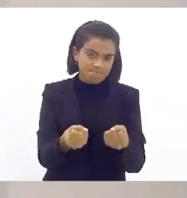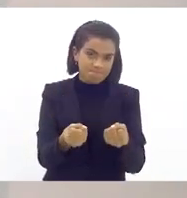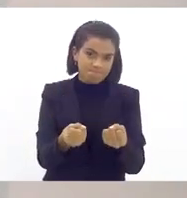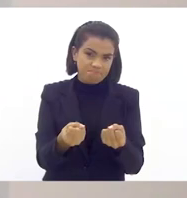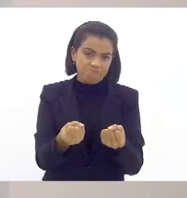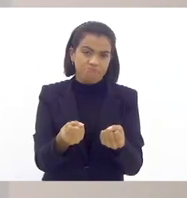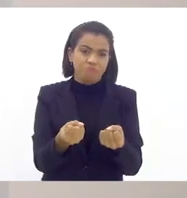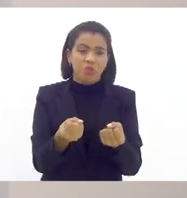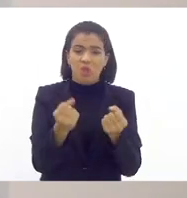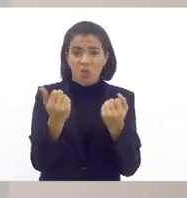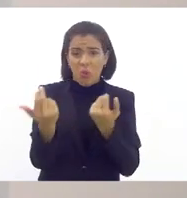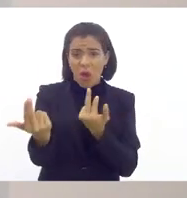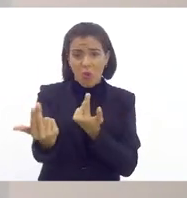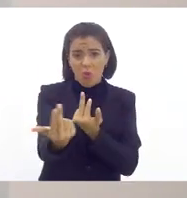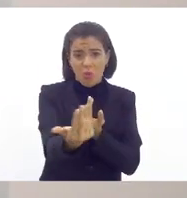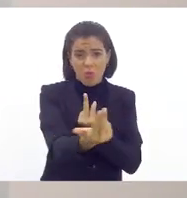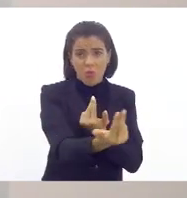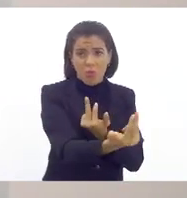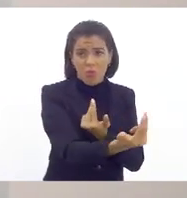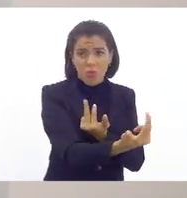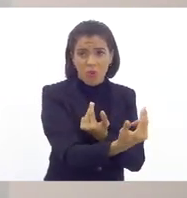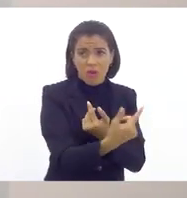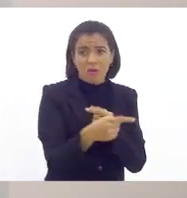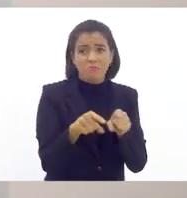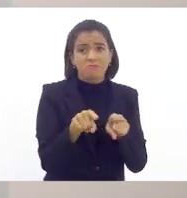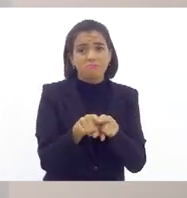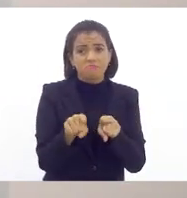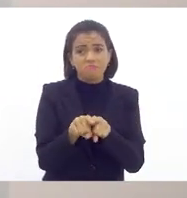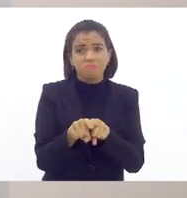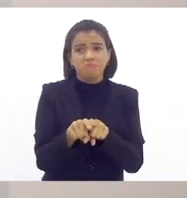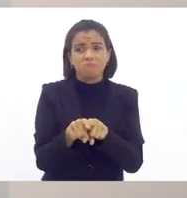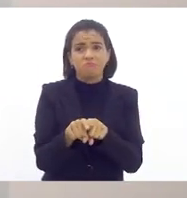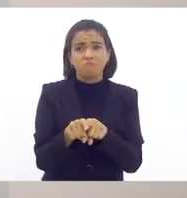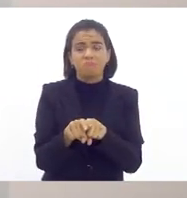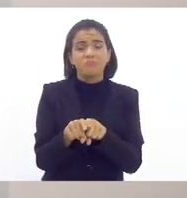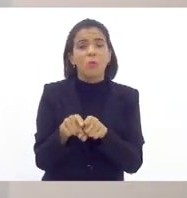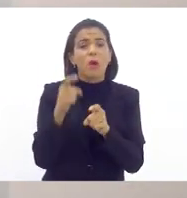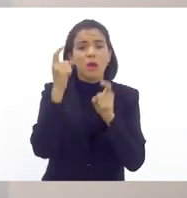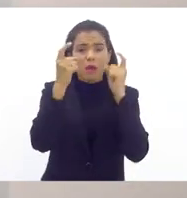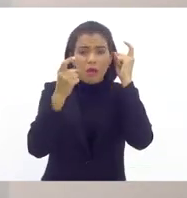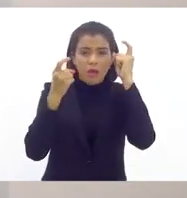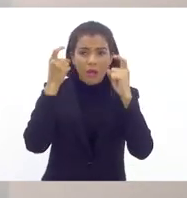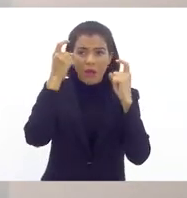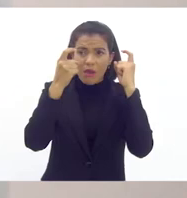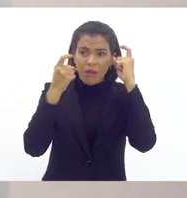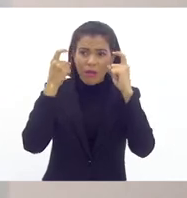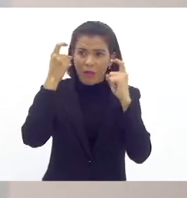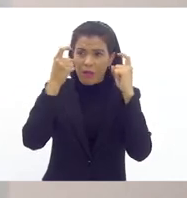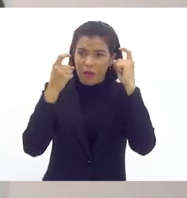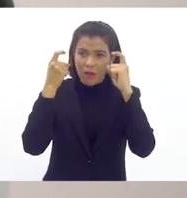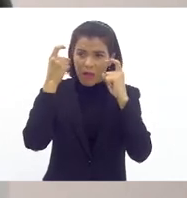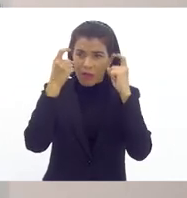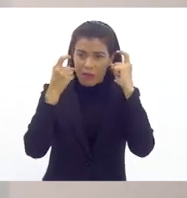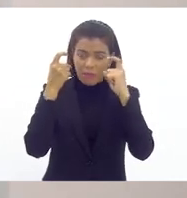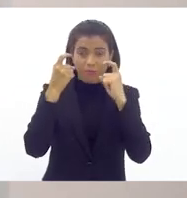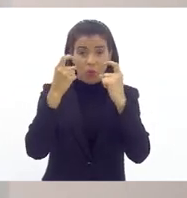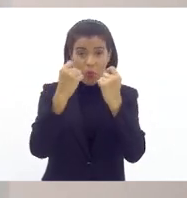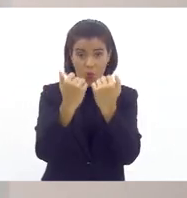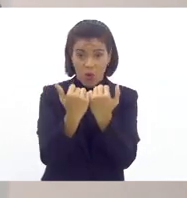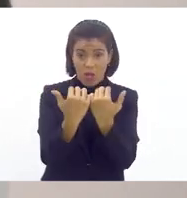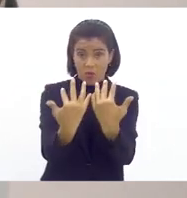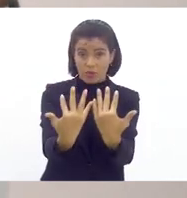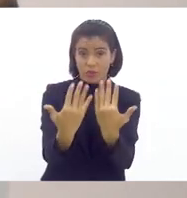como muitos dos senhores e senhoras, mas eu trago comigo também uma preocupação de que uma audiência